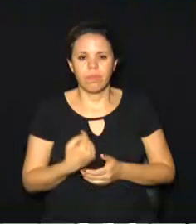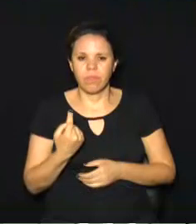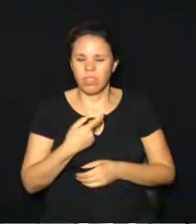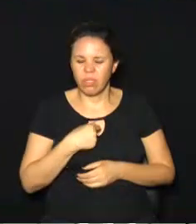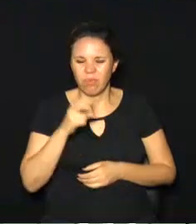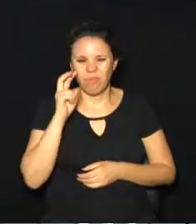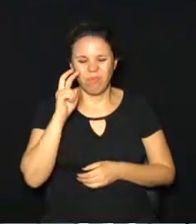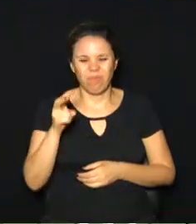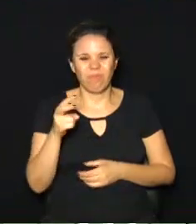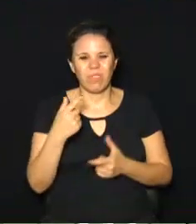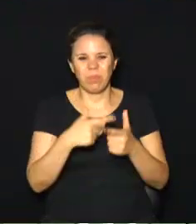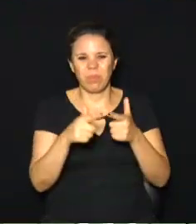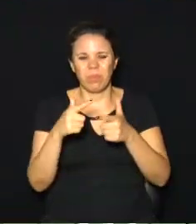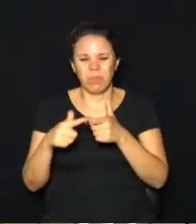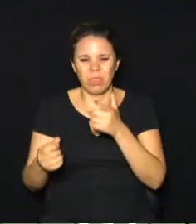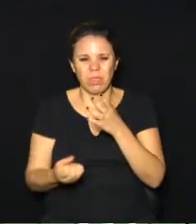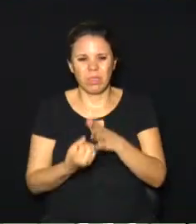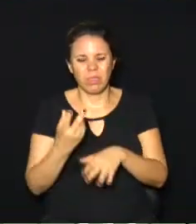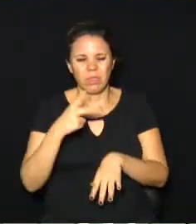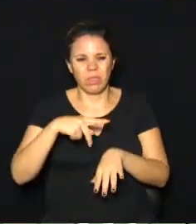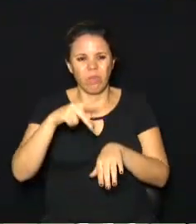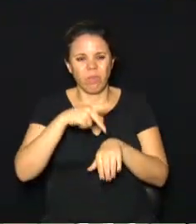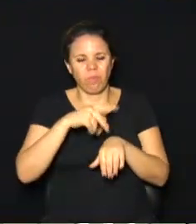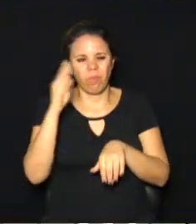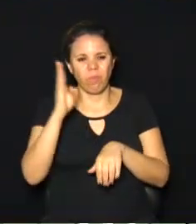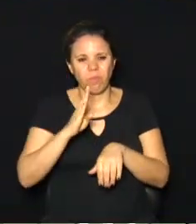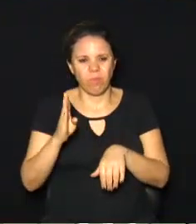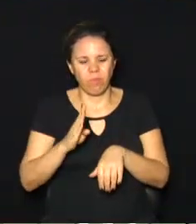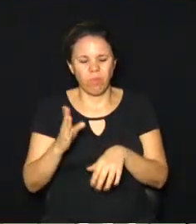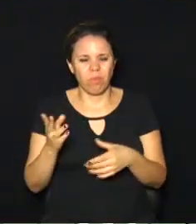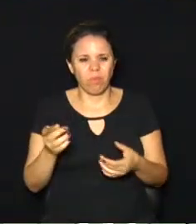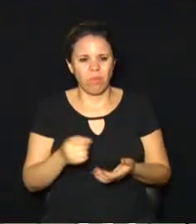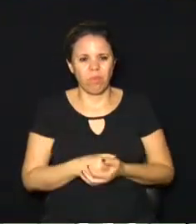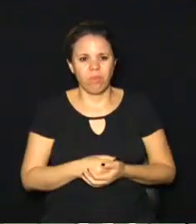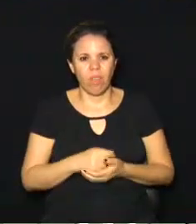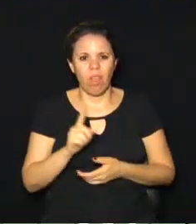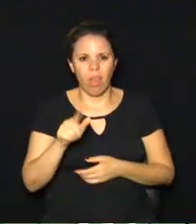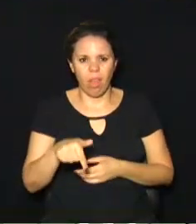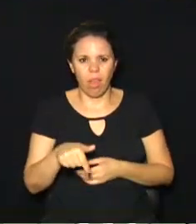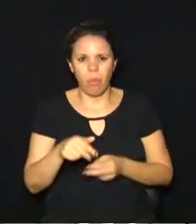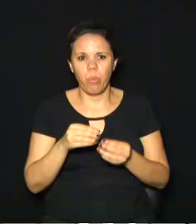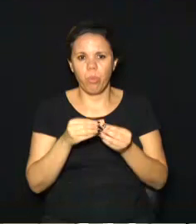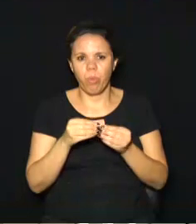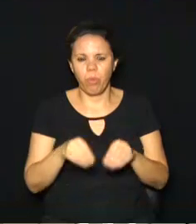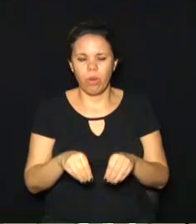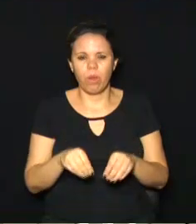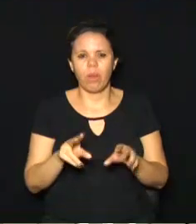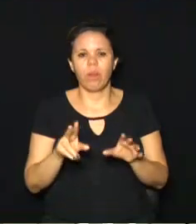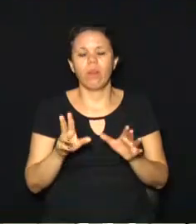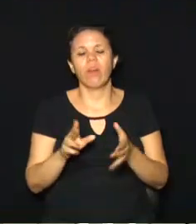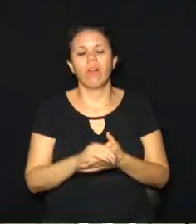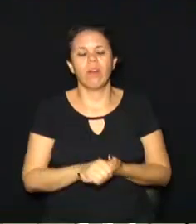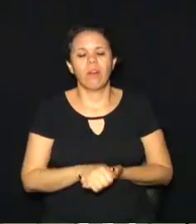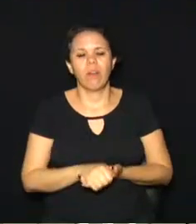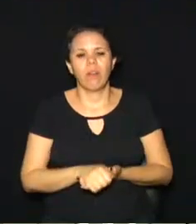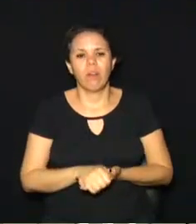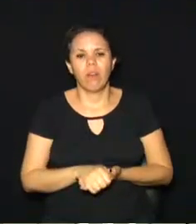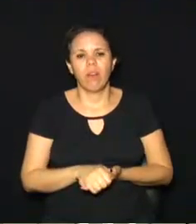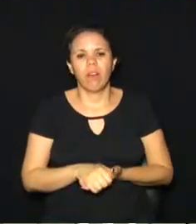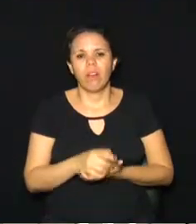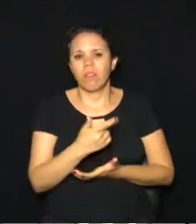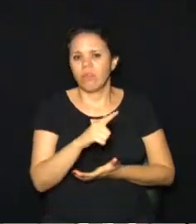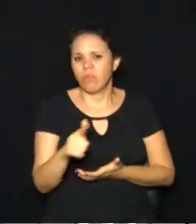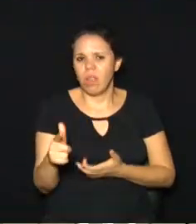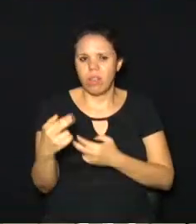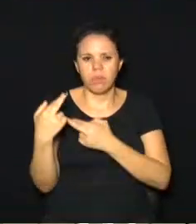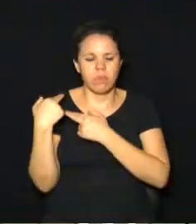situação dramática. Essa situação dramática, evidentemente, também é causada por uma resposta muito irresponsável do